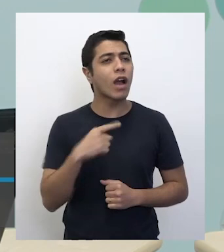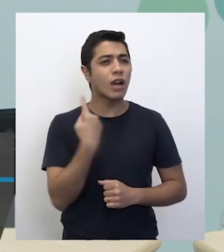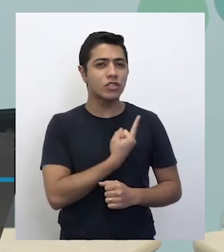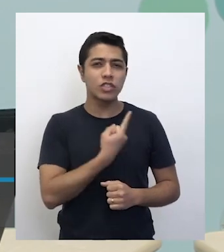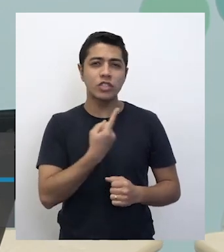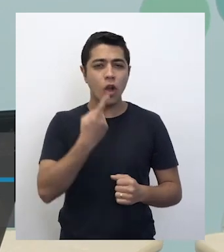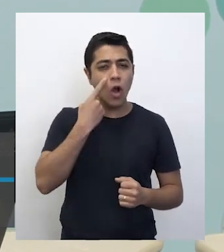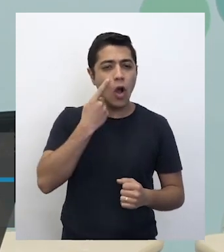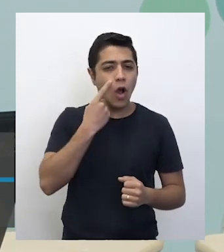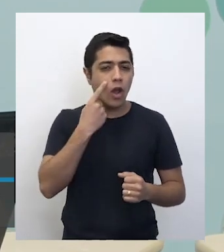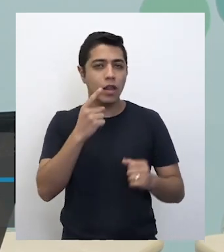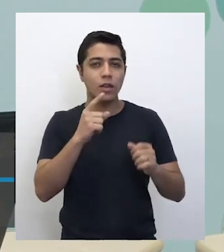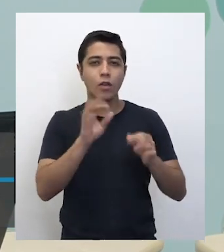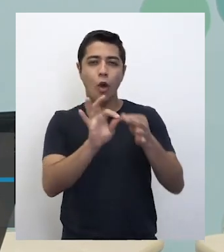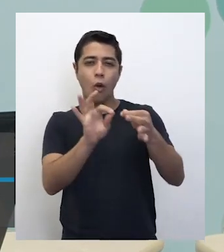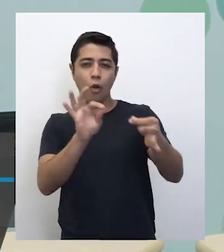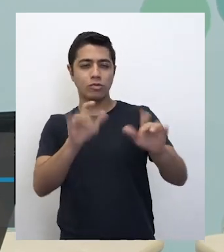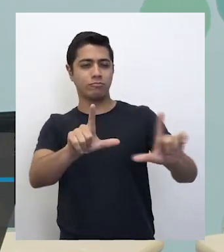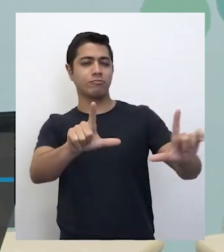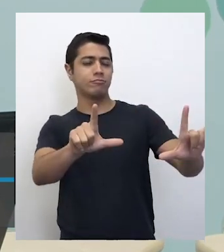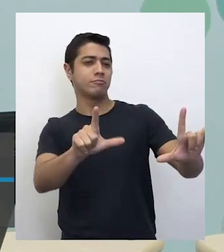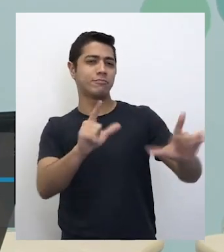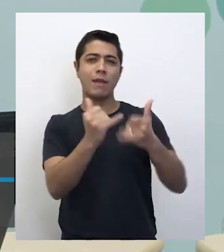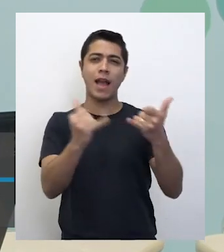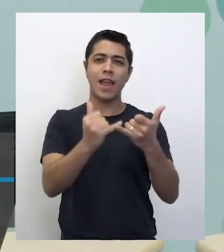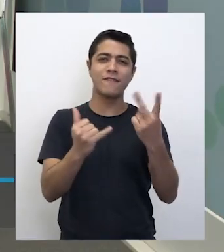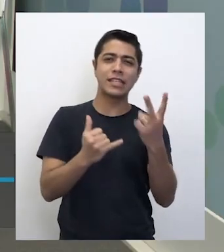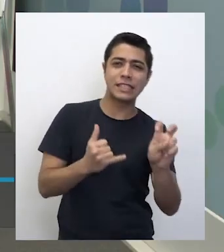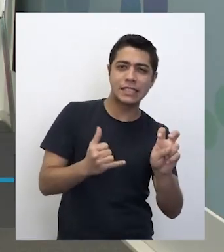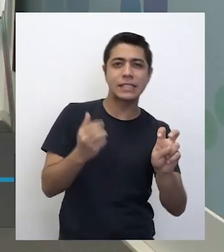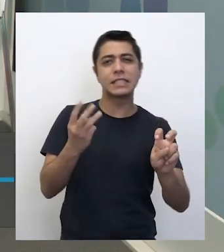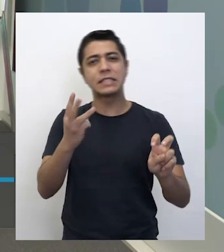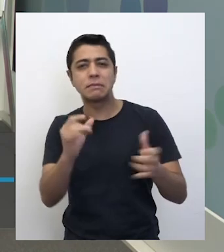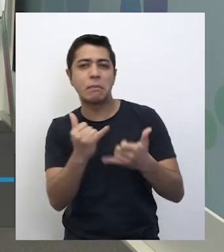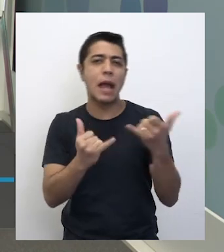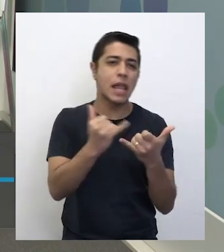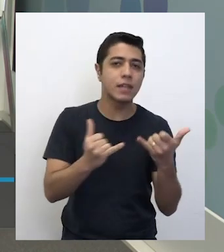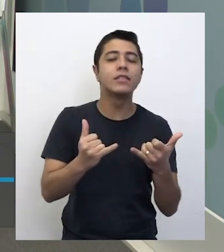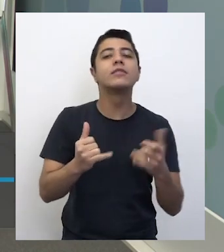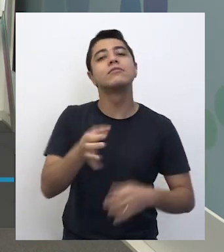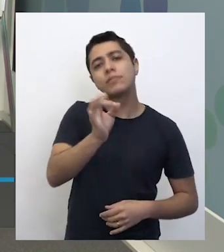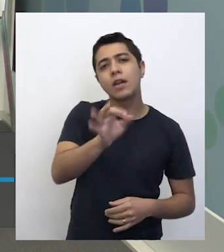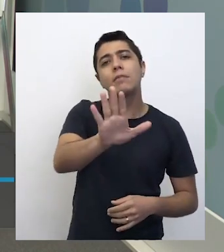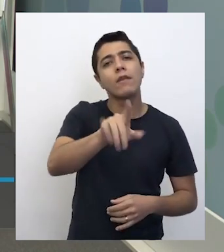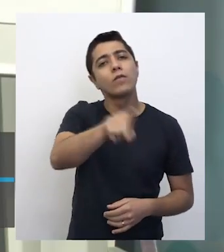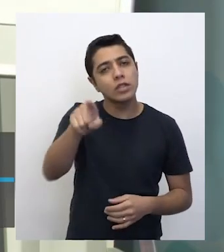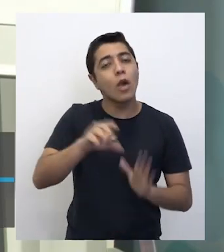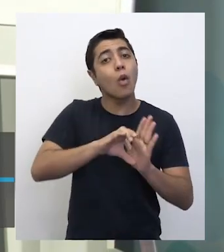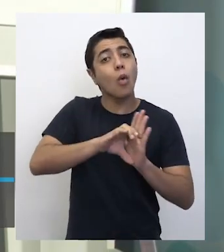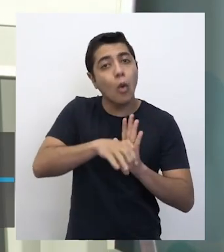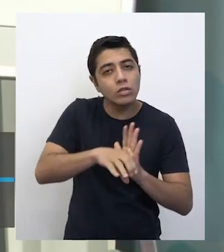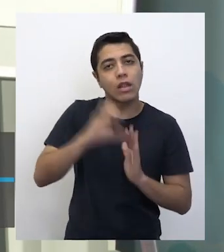dentro da... Confuso. Entre 25 a e 30 por ali. Perfeito, mas a ideia eles pegaram. Isso que é muito importante,